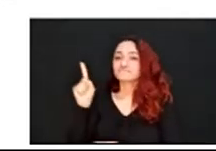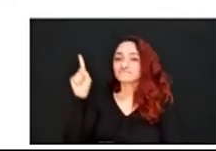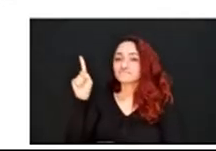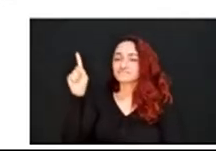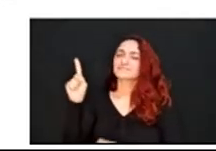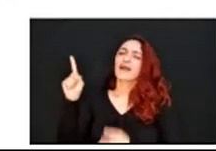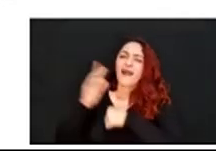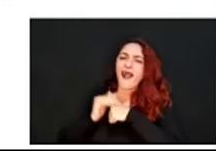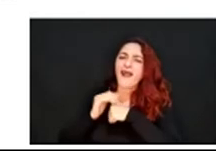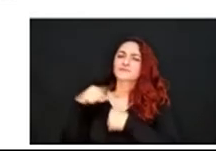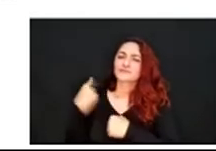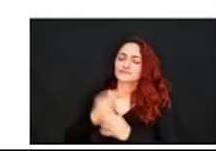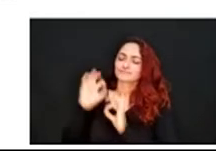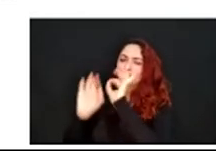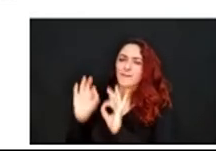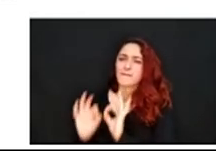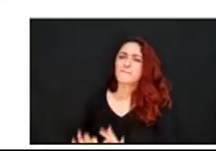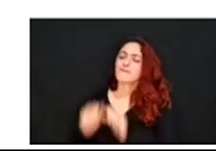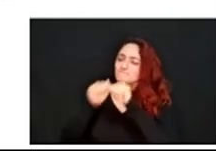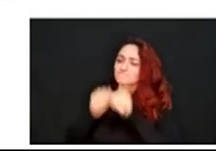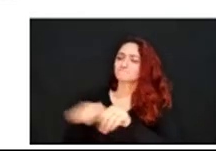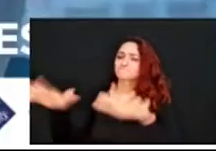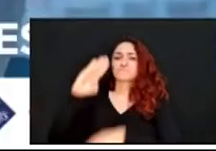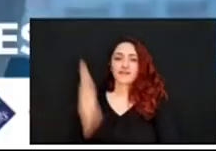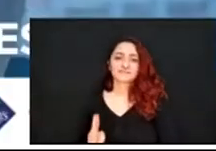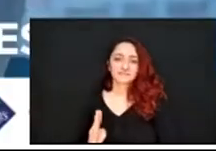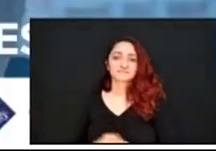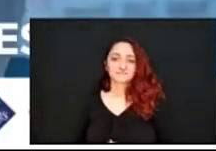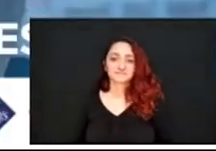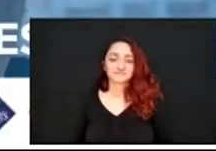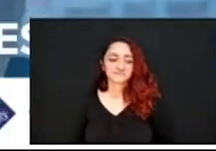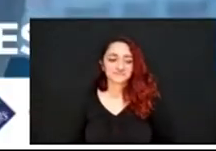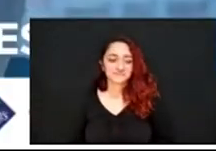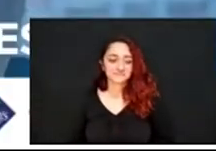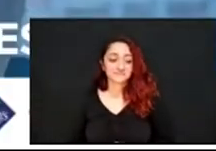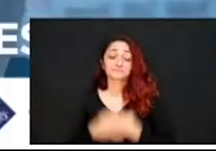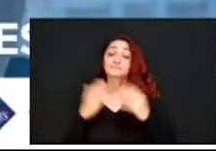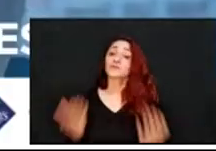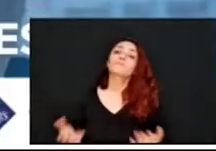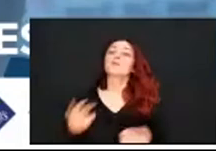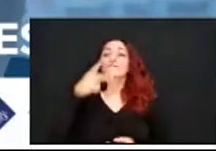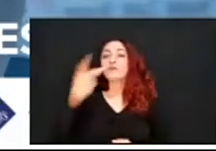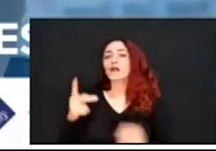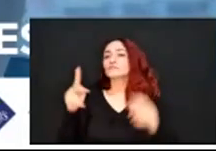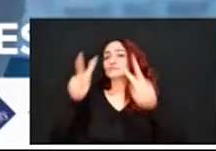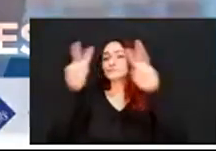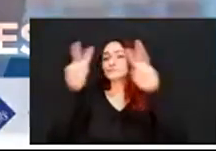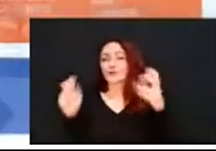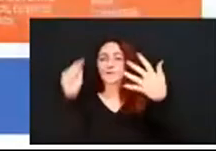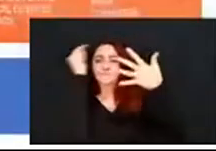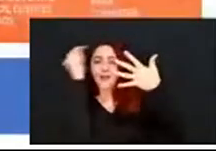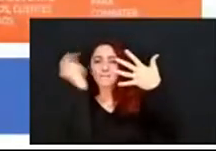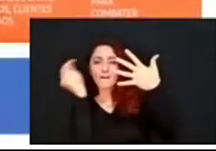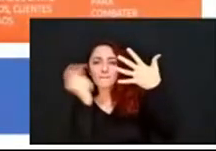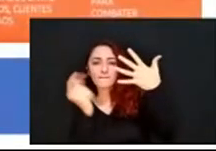poder divulgar As Nossas ações pelo no Brasil é bom quando a gente fala dos destaques né a gente